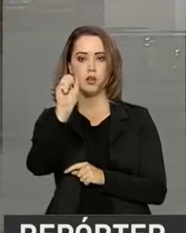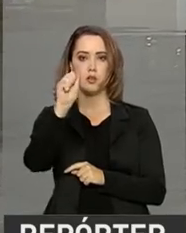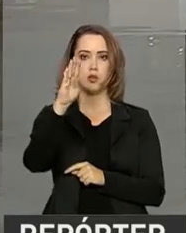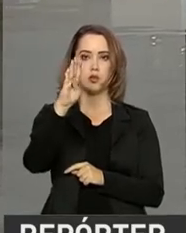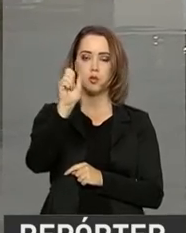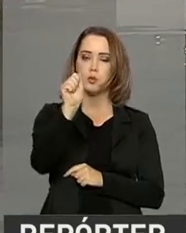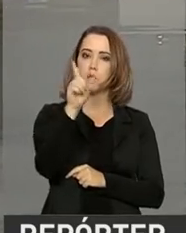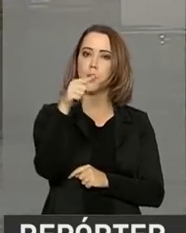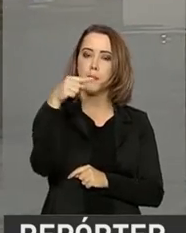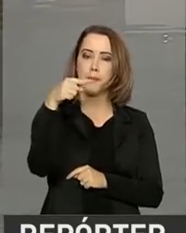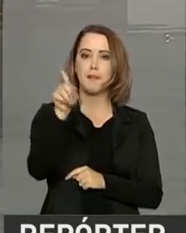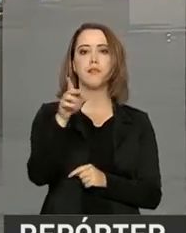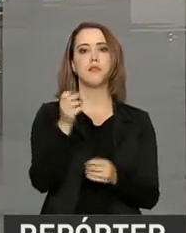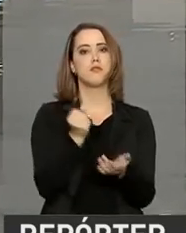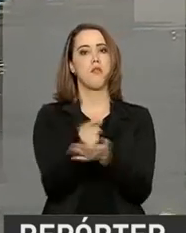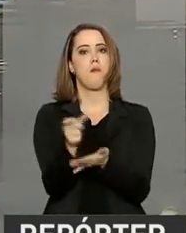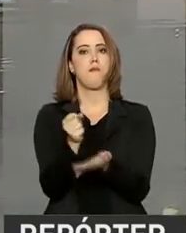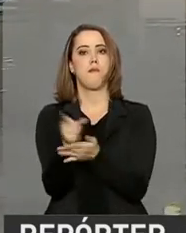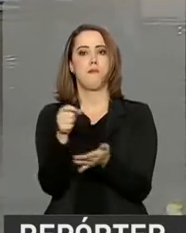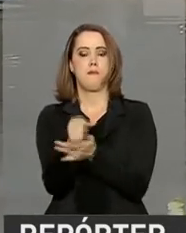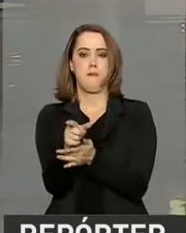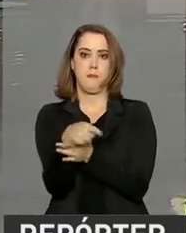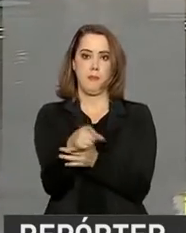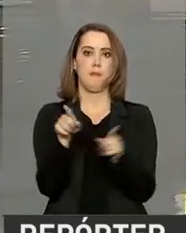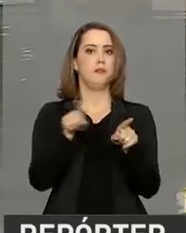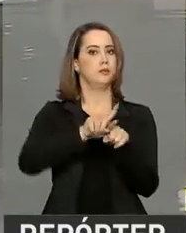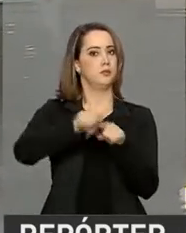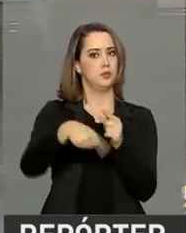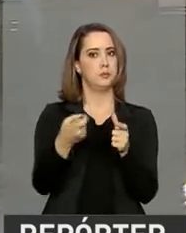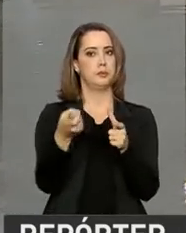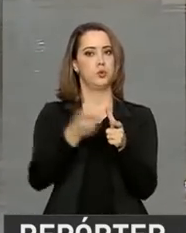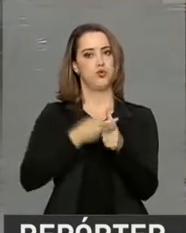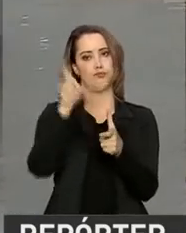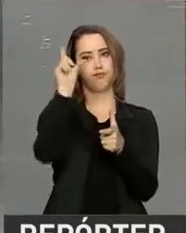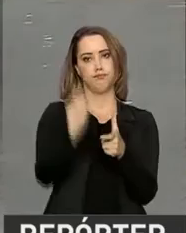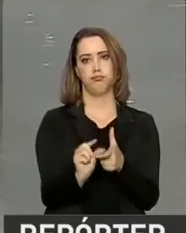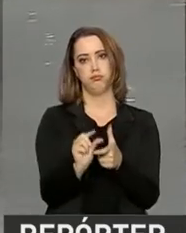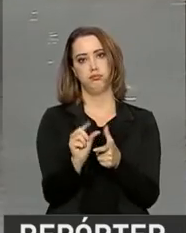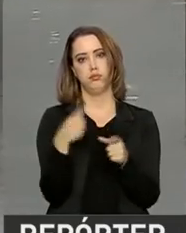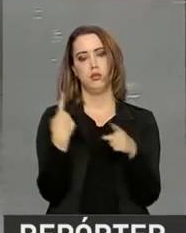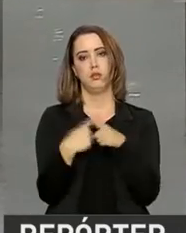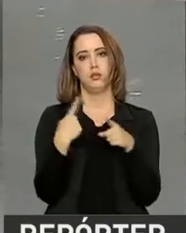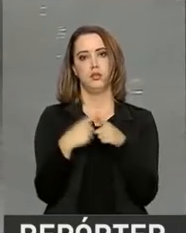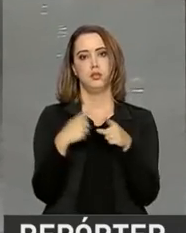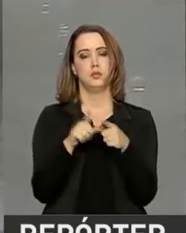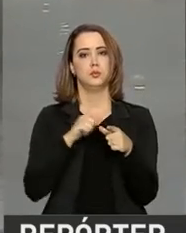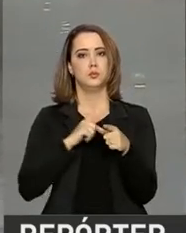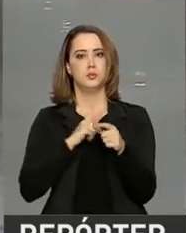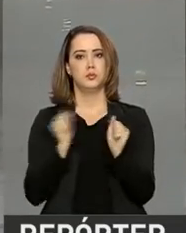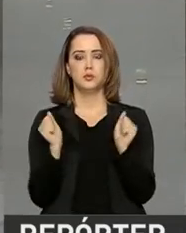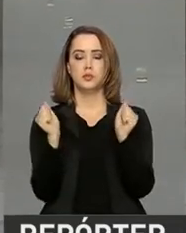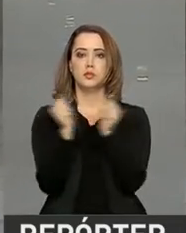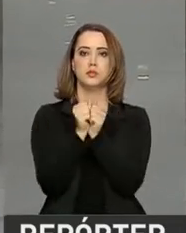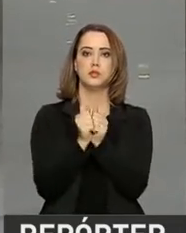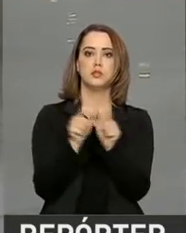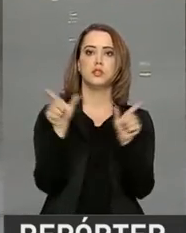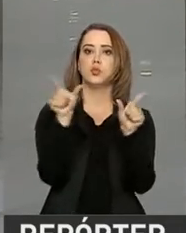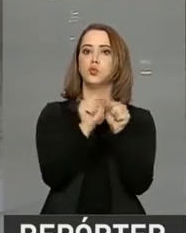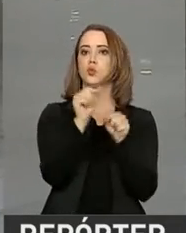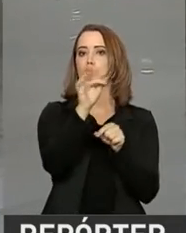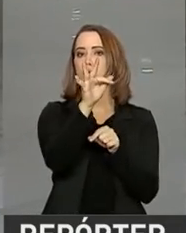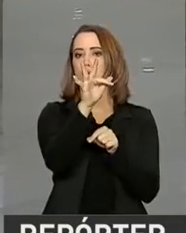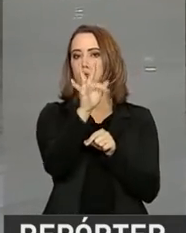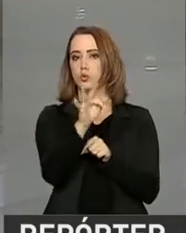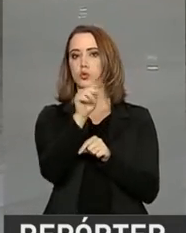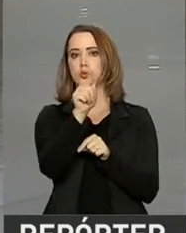abater as dívidas que têm no mercado a possibilidade do fundo de investimento ligado ao fundo de garantia do tempo de serviço